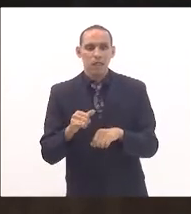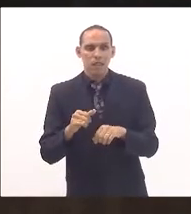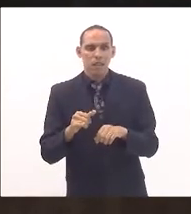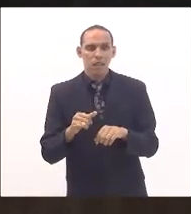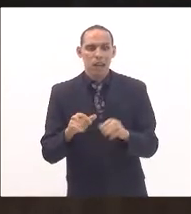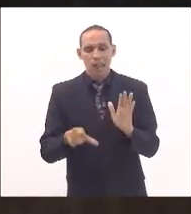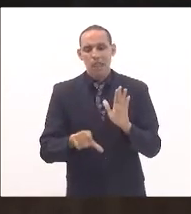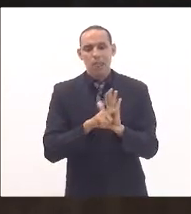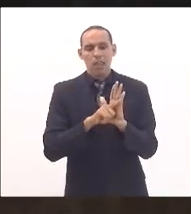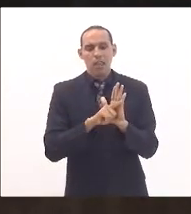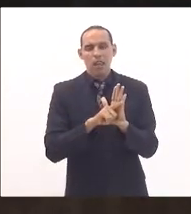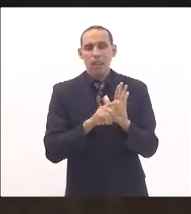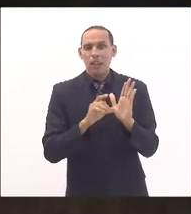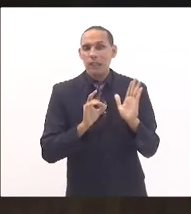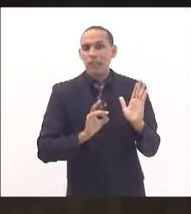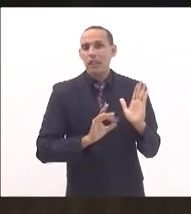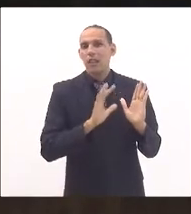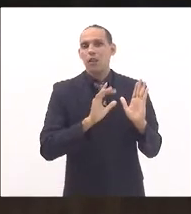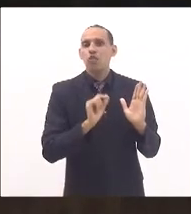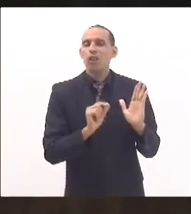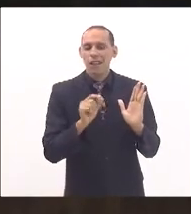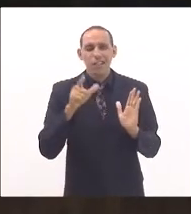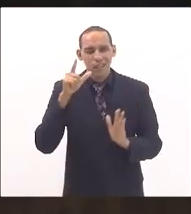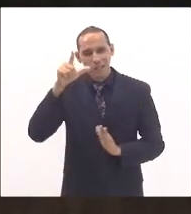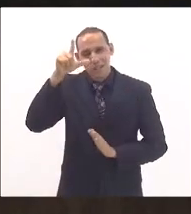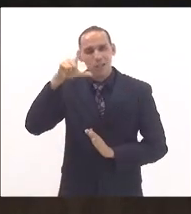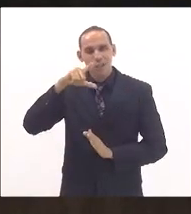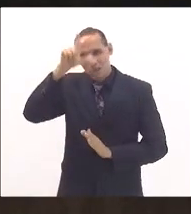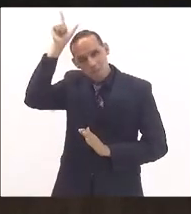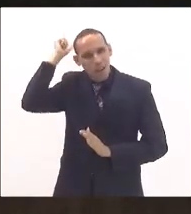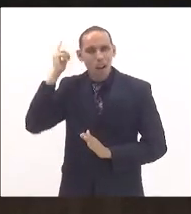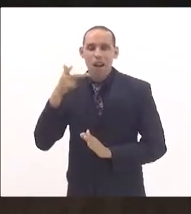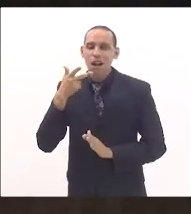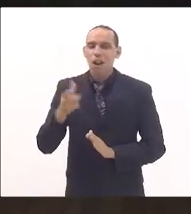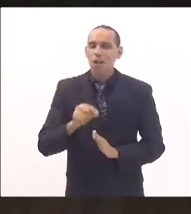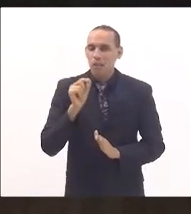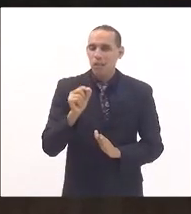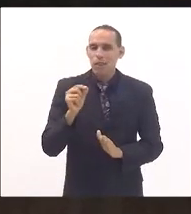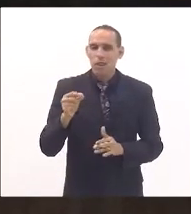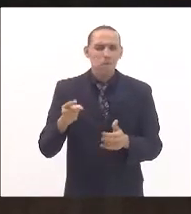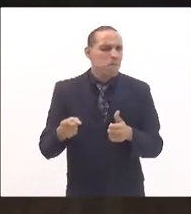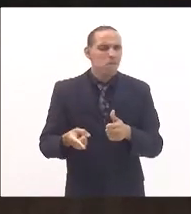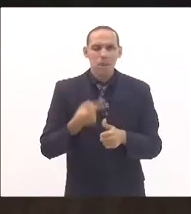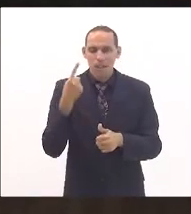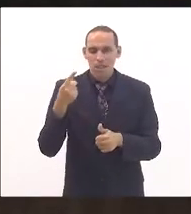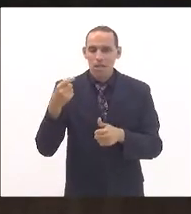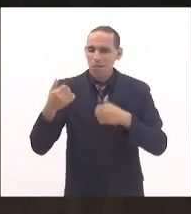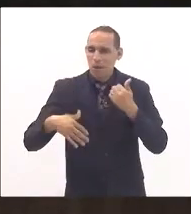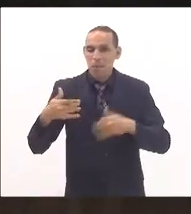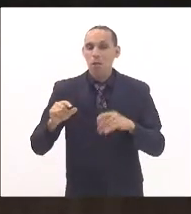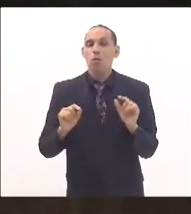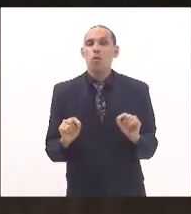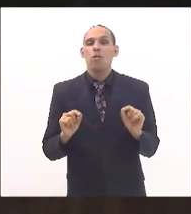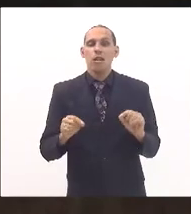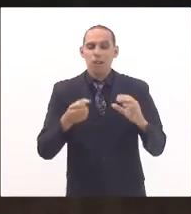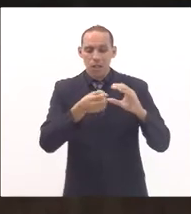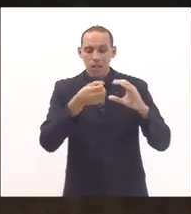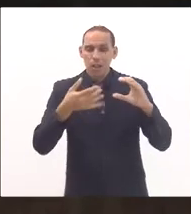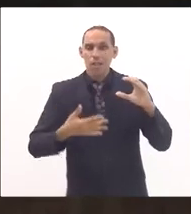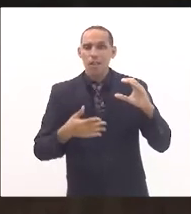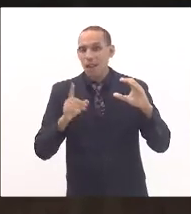em lei algo que, a meu ver, Luiz Paulo falou na sua primeira manifestação aqui na CCJ, que tem uma característica